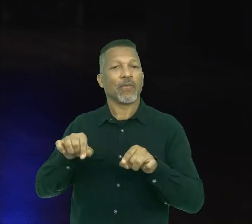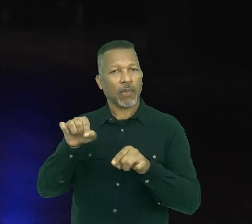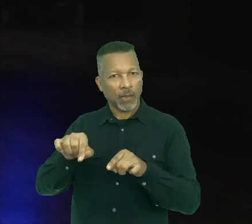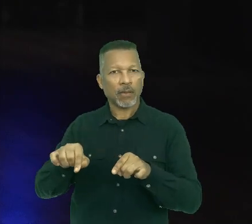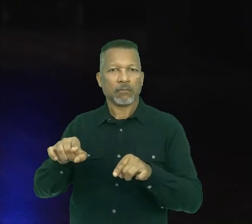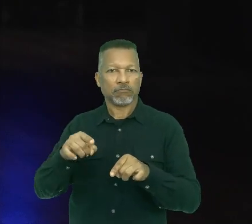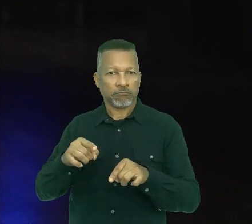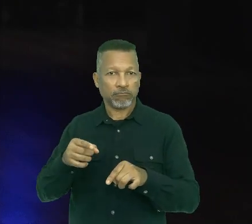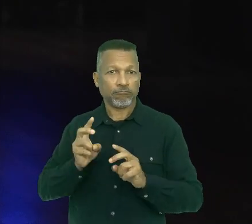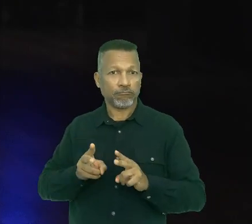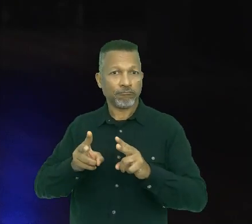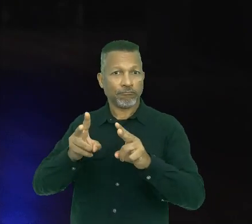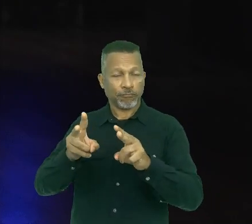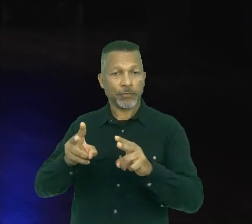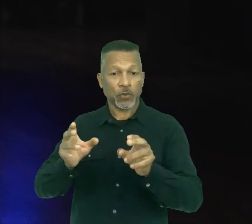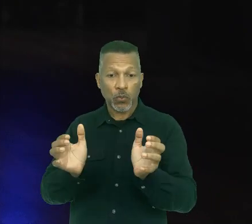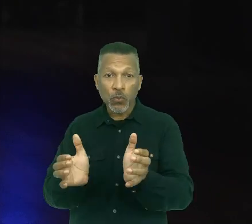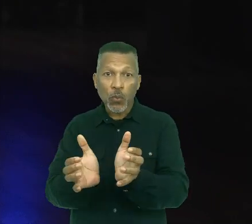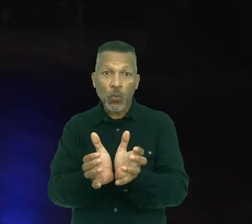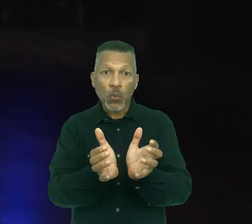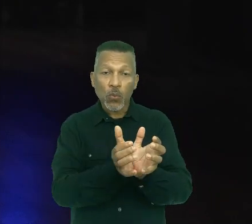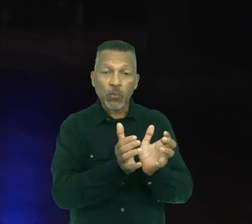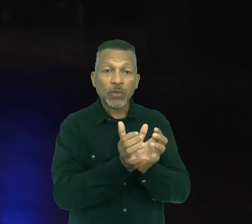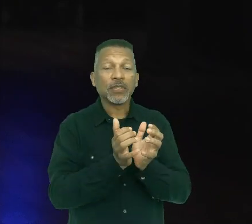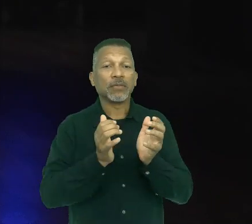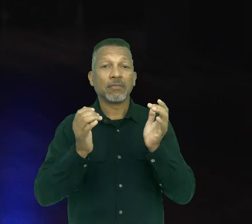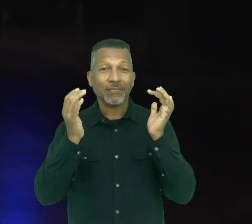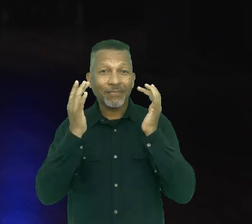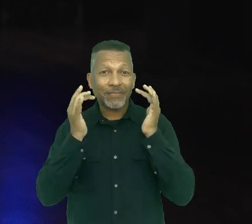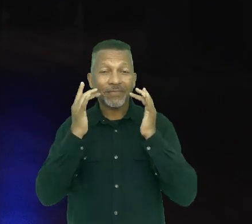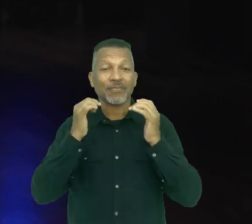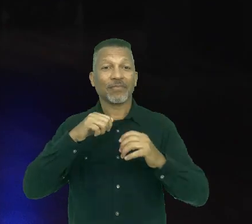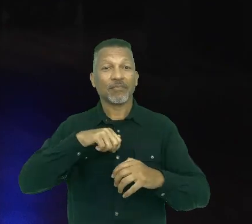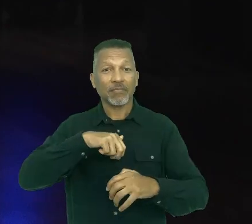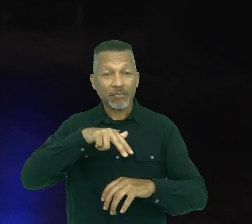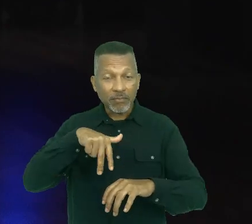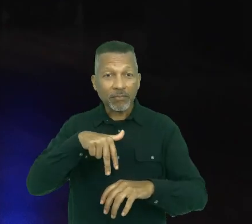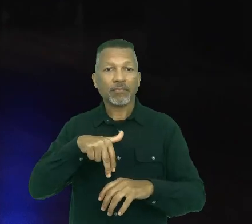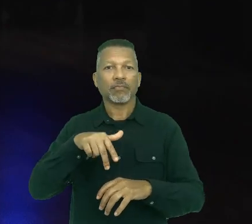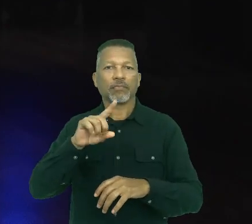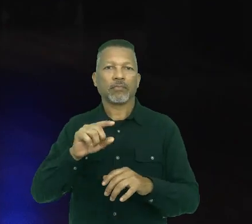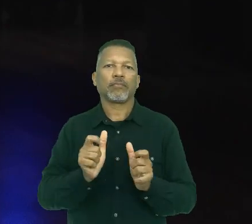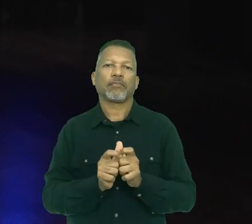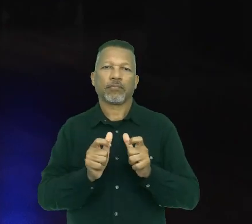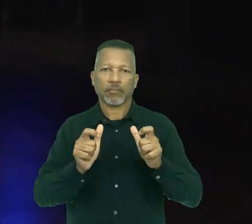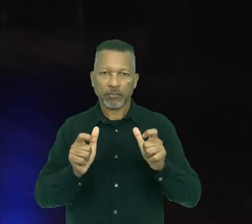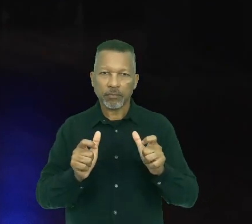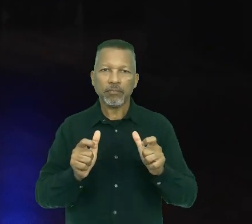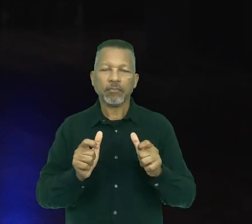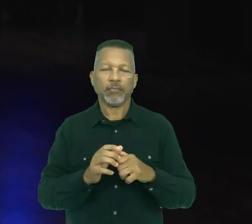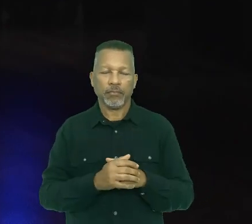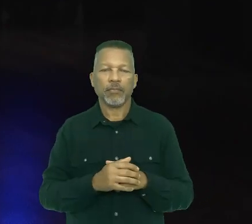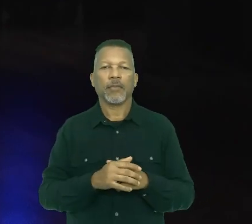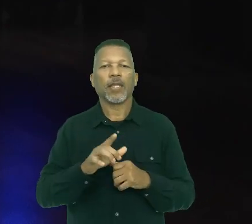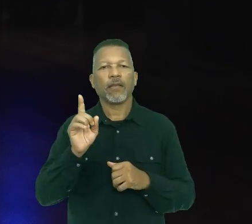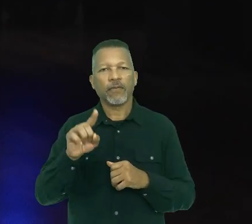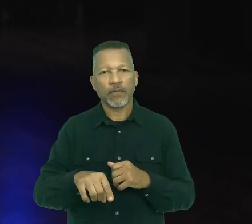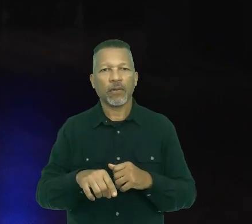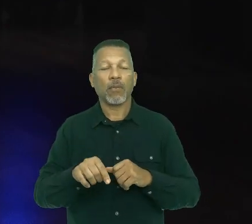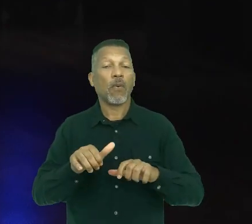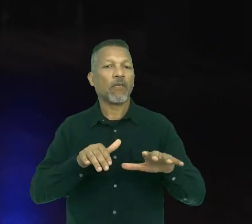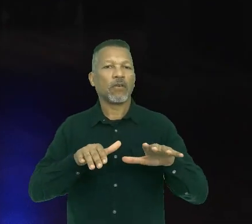super resistente, os grupos de teatro, dança, que na maioria das vezes foi um